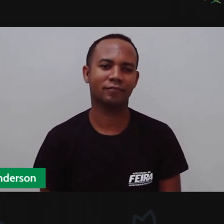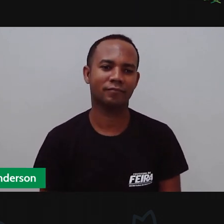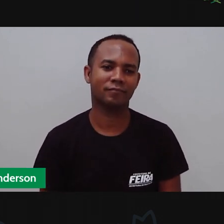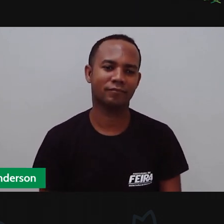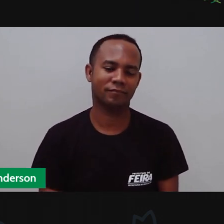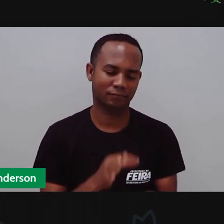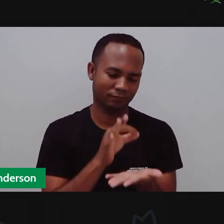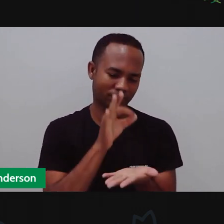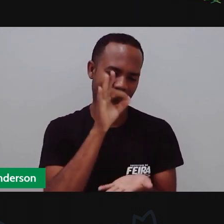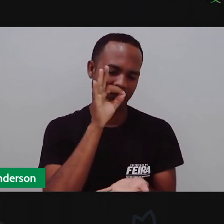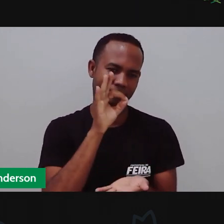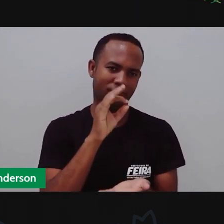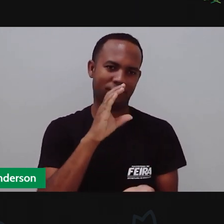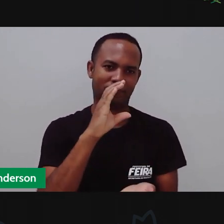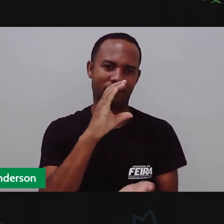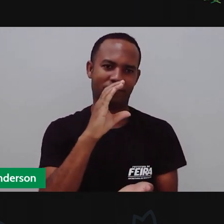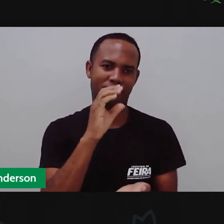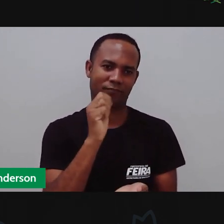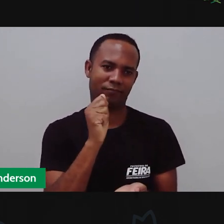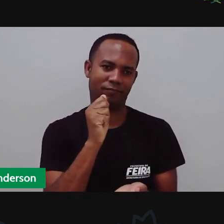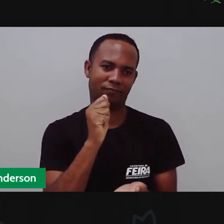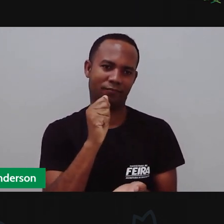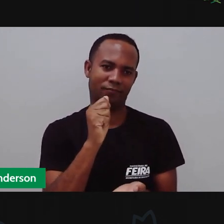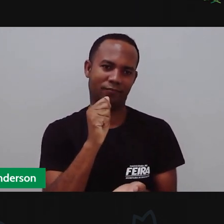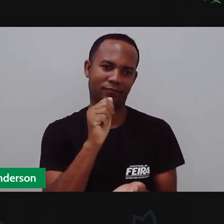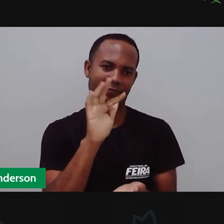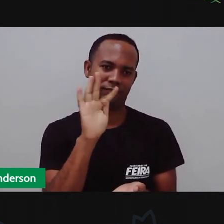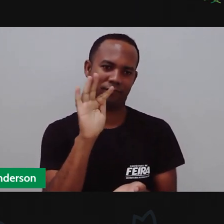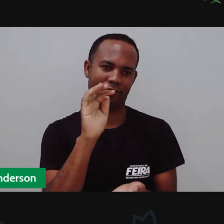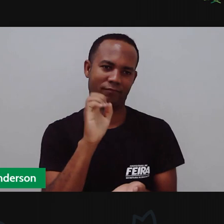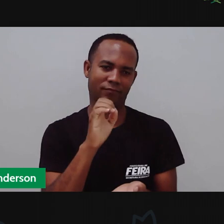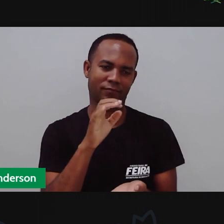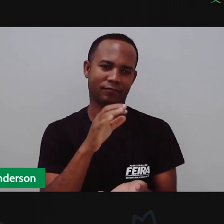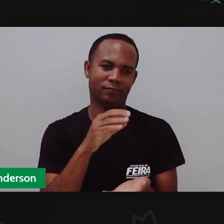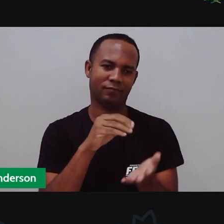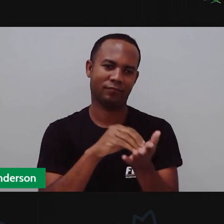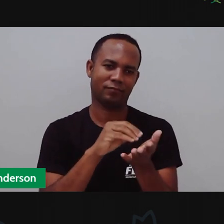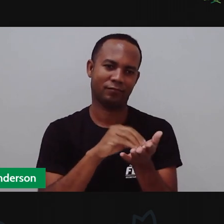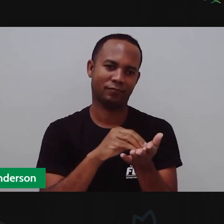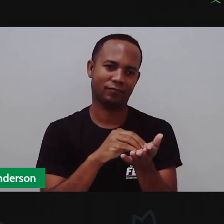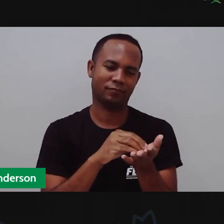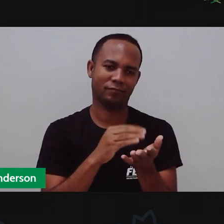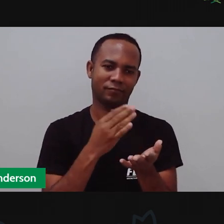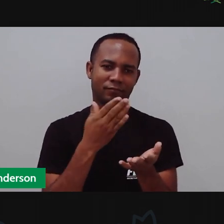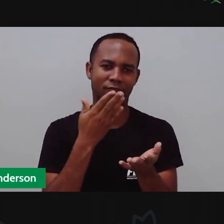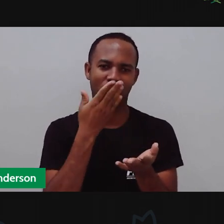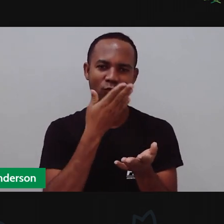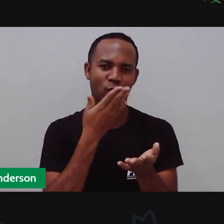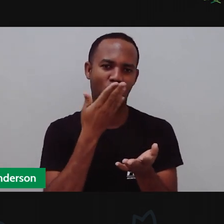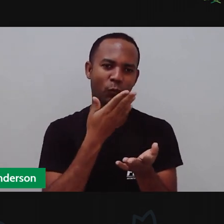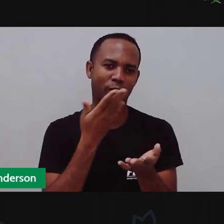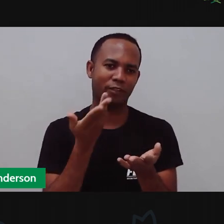Café. Isso. Café e dá sem açúcar, mas tá uma delícia. Vou beber de novo, peraí, calma.